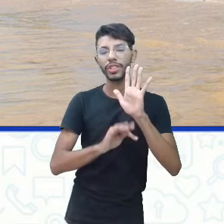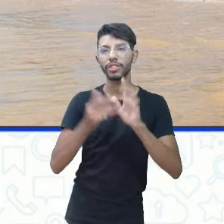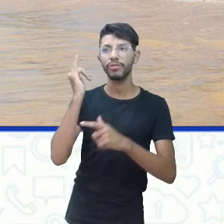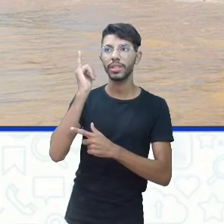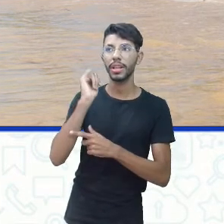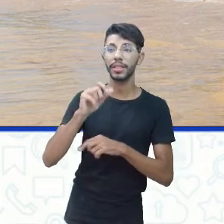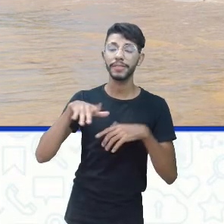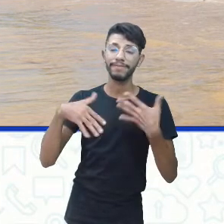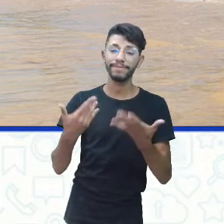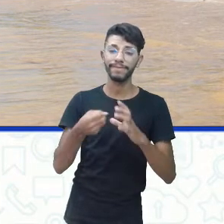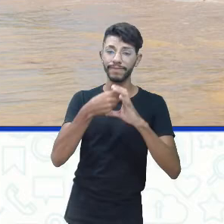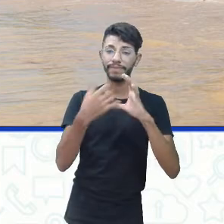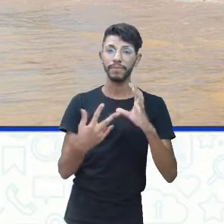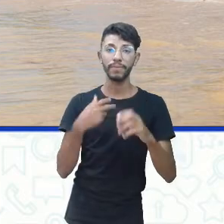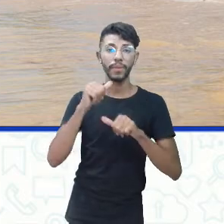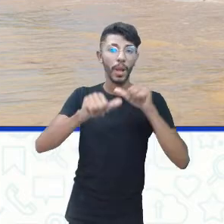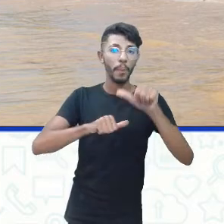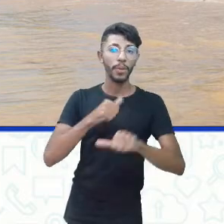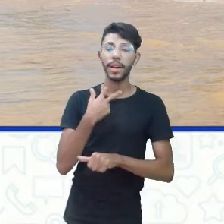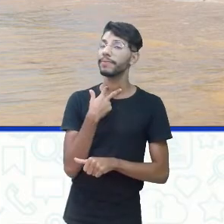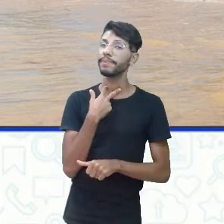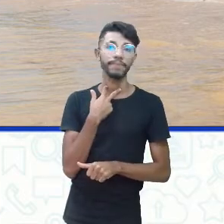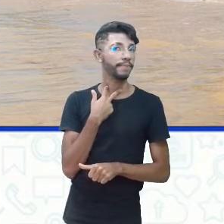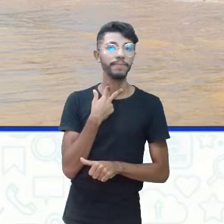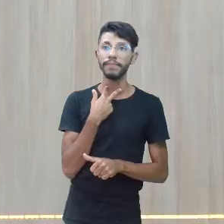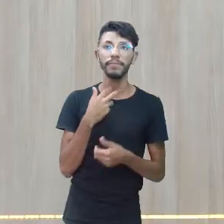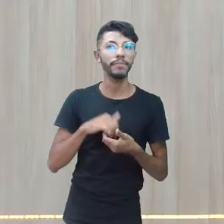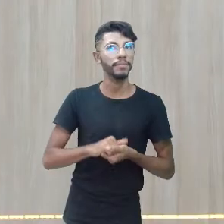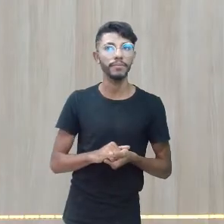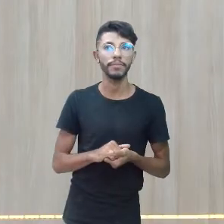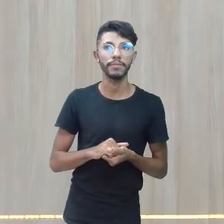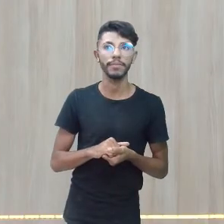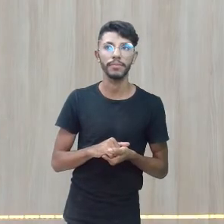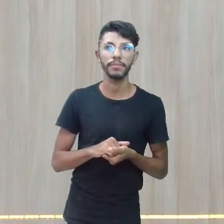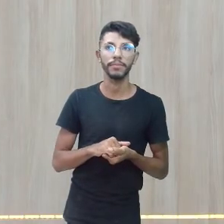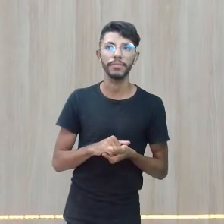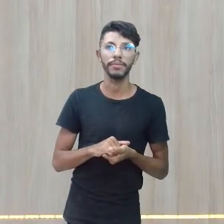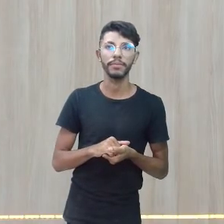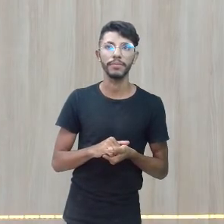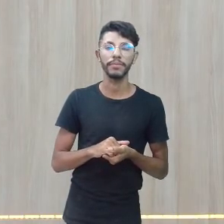podem mudar, tá? Essas